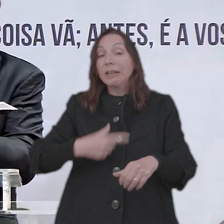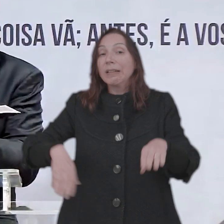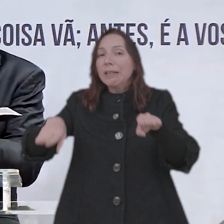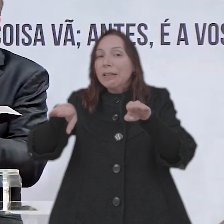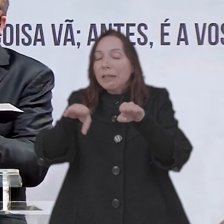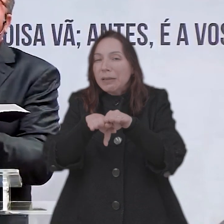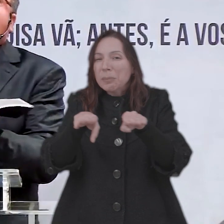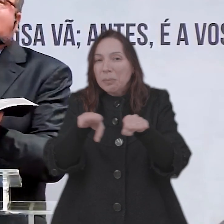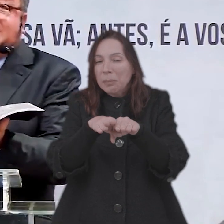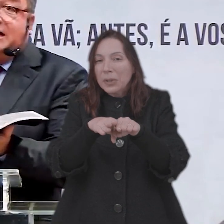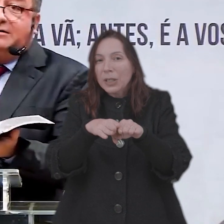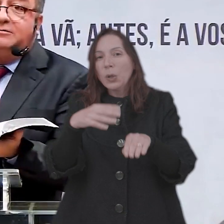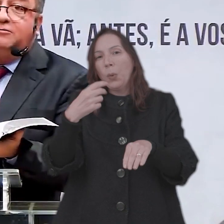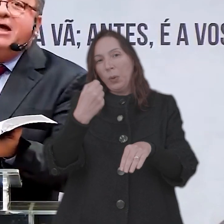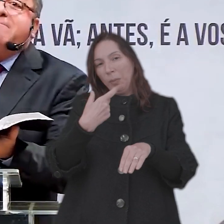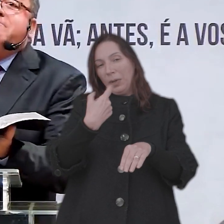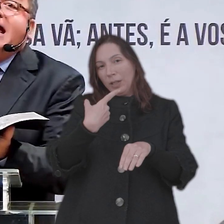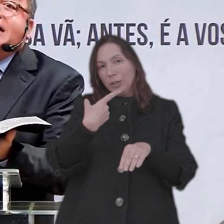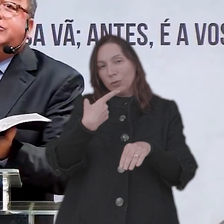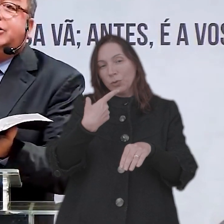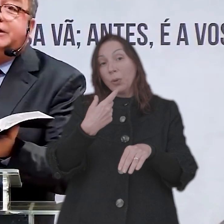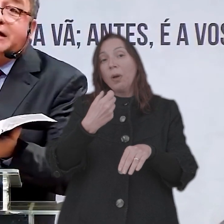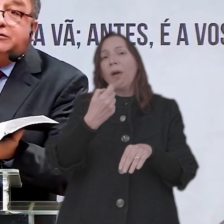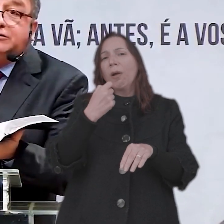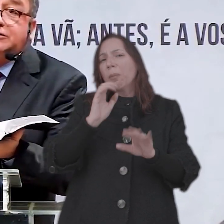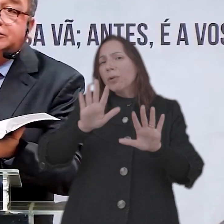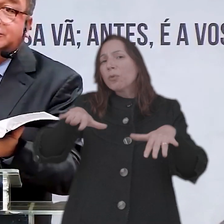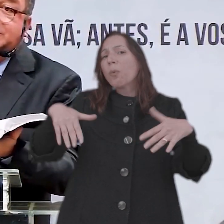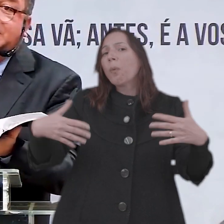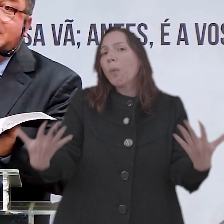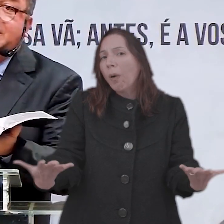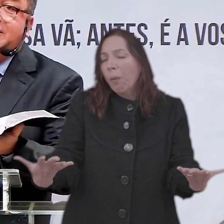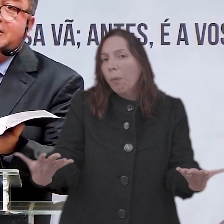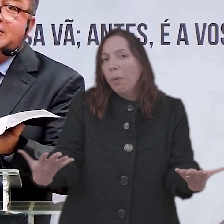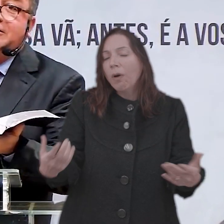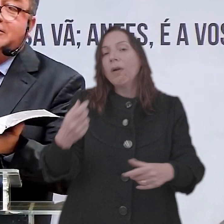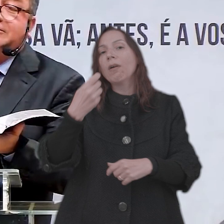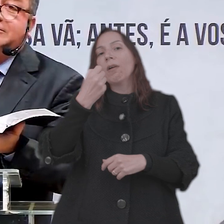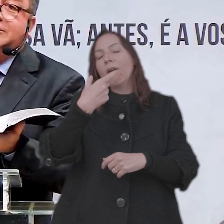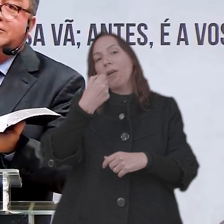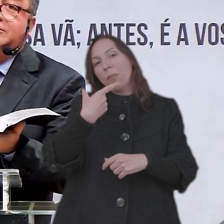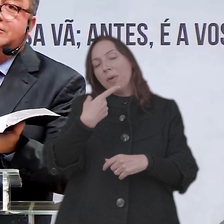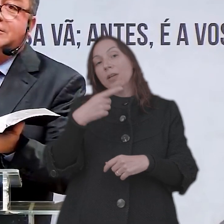não haja uma promessa, um remédio de Deus